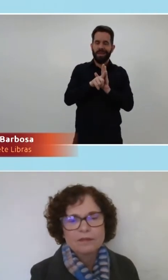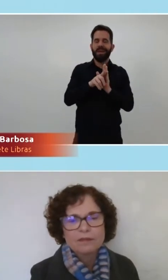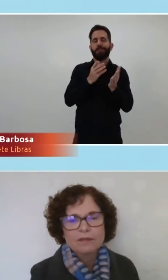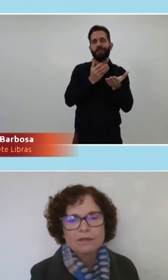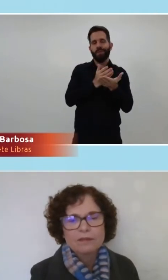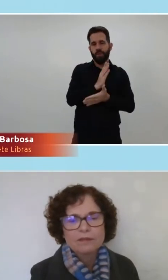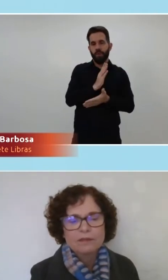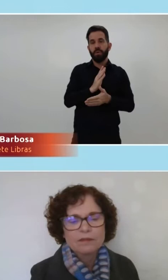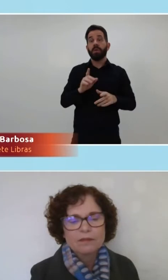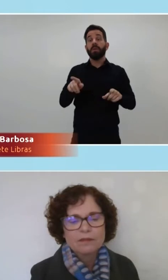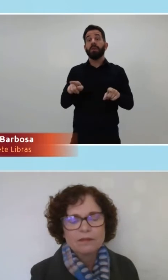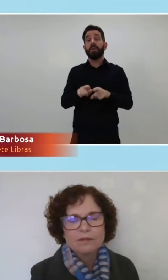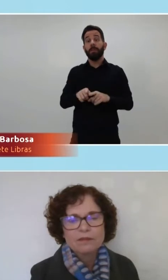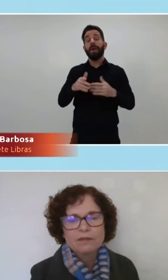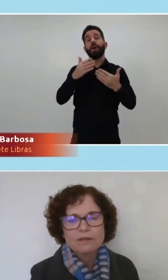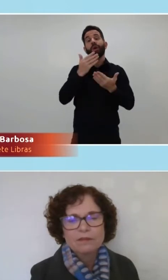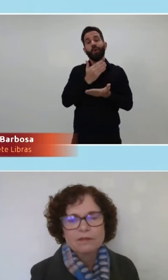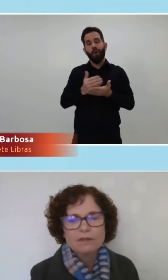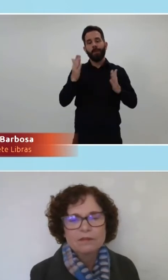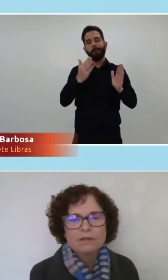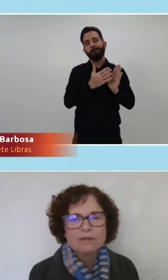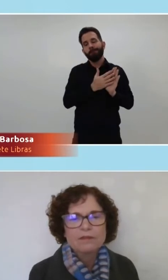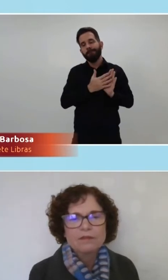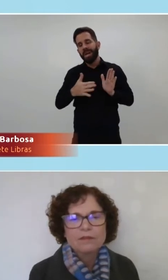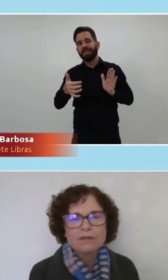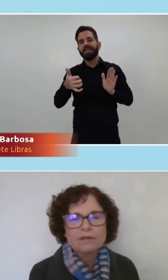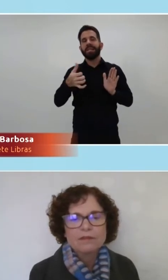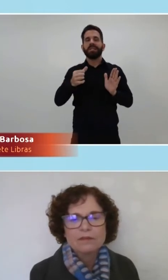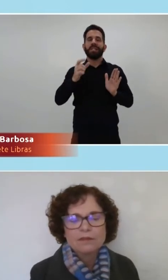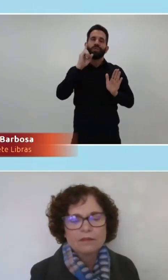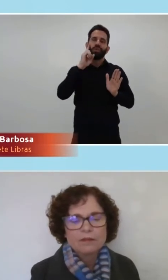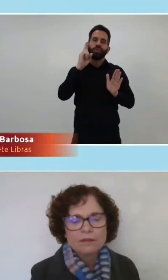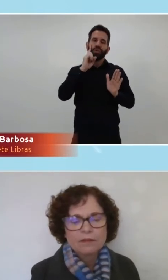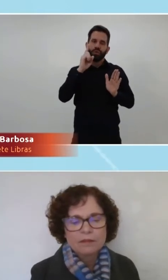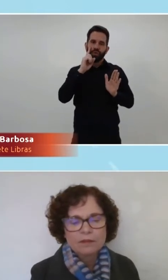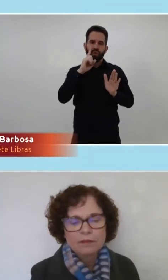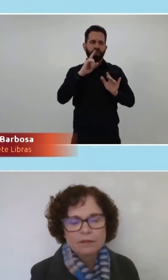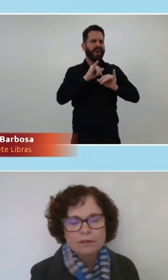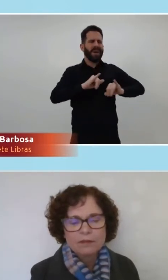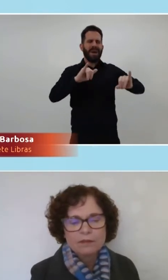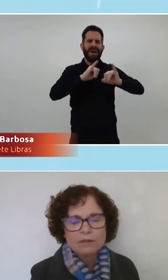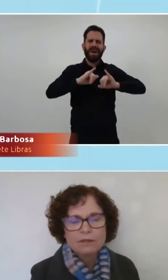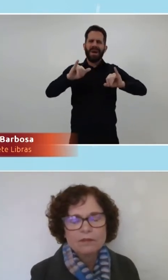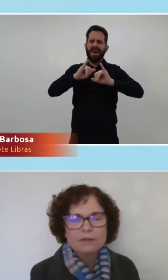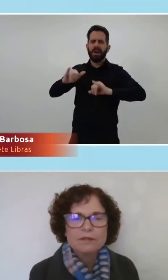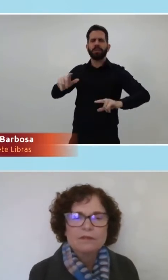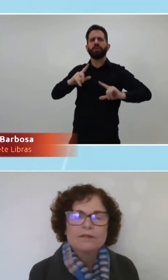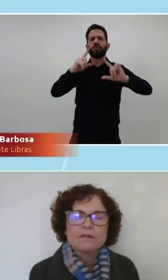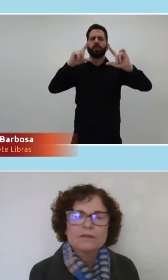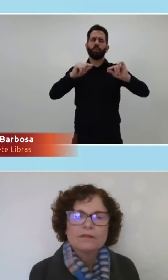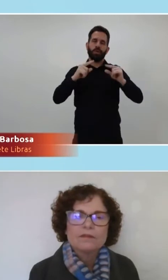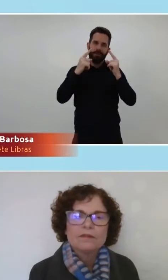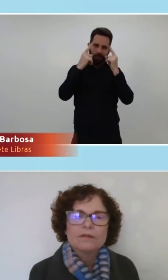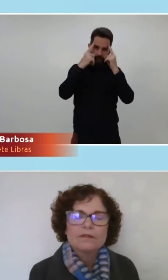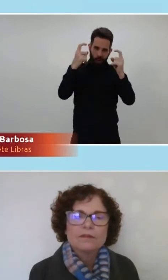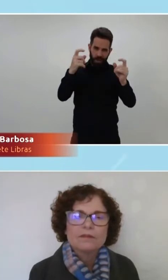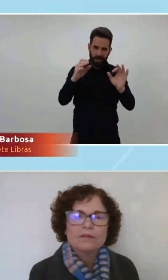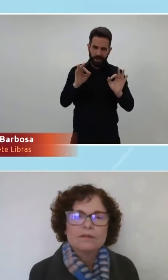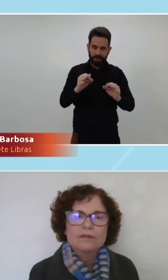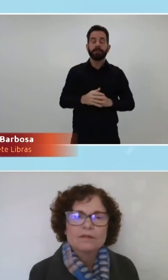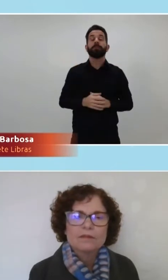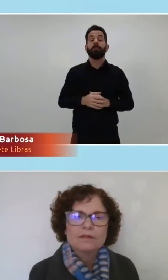de luta contra a violência contra crianças e adolescentes, né, de prevenção e combate a essa violência. Márcia, queria agradecer muito a